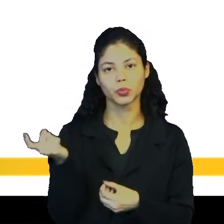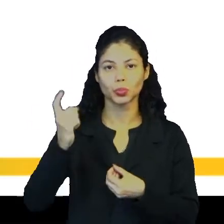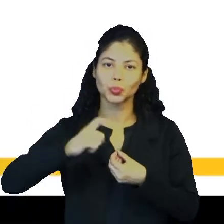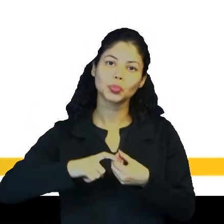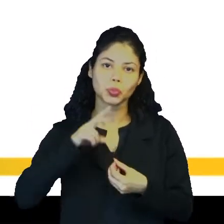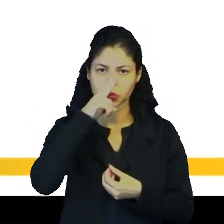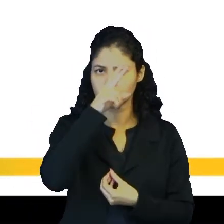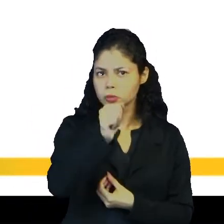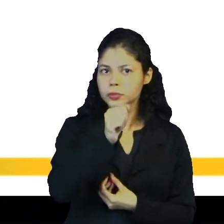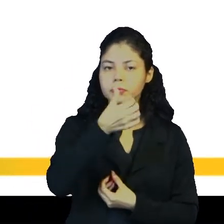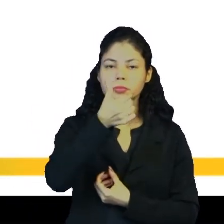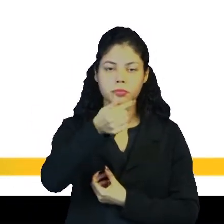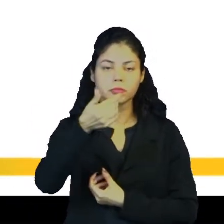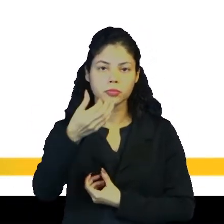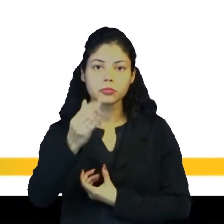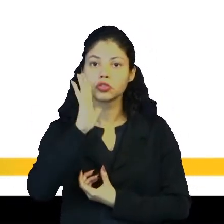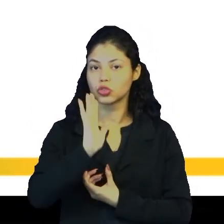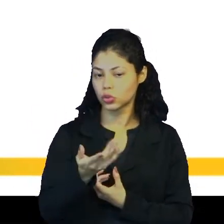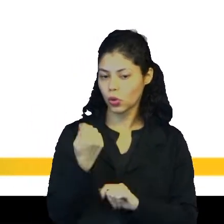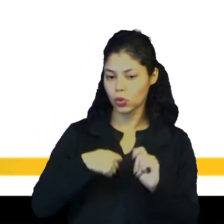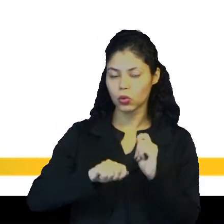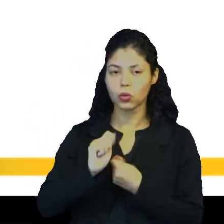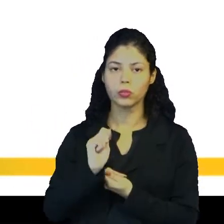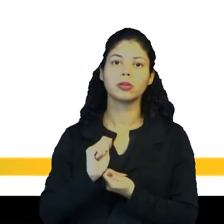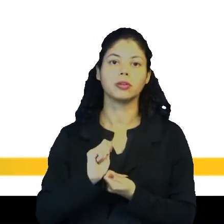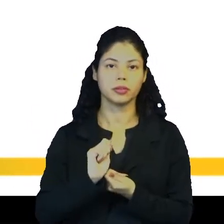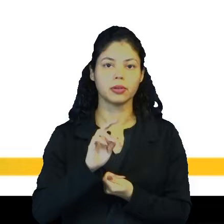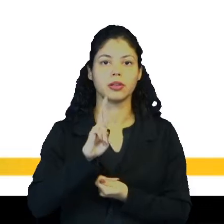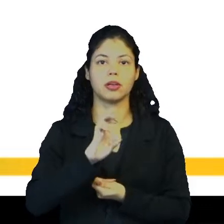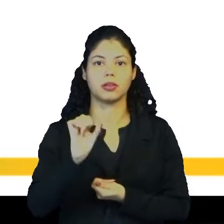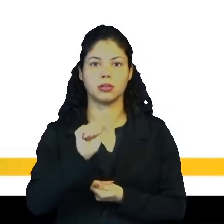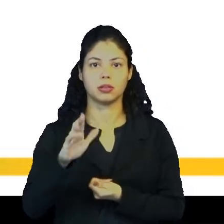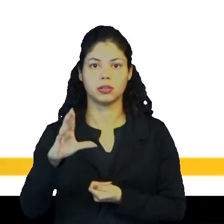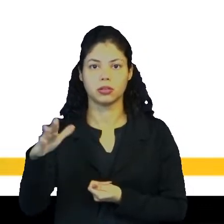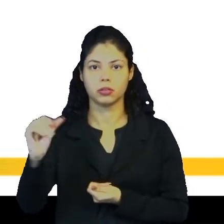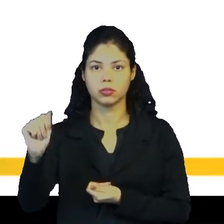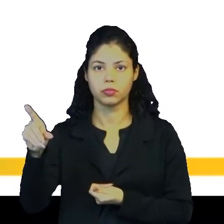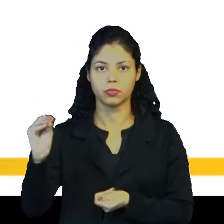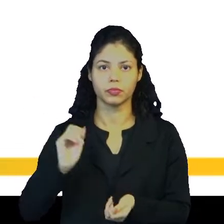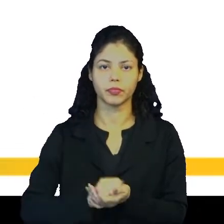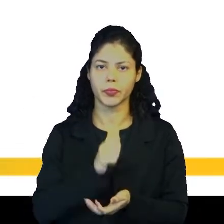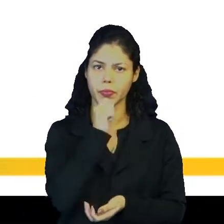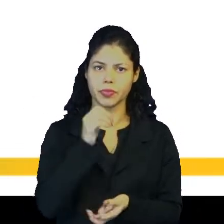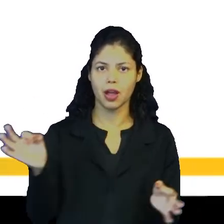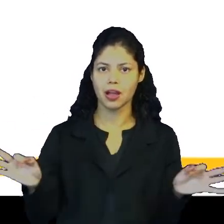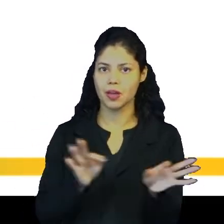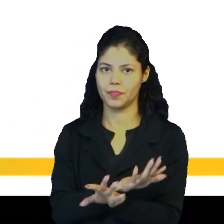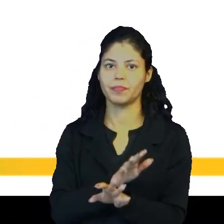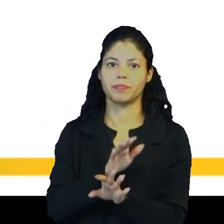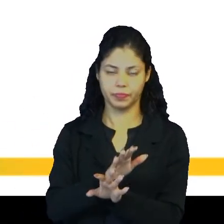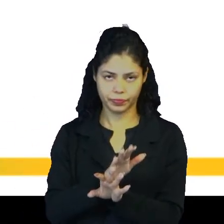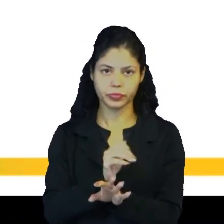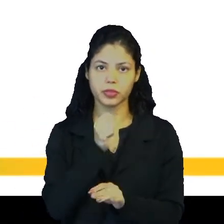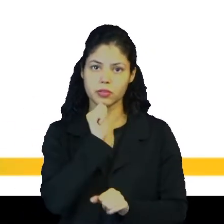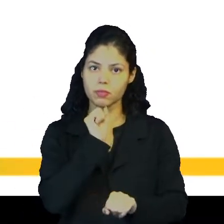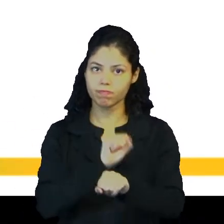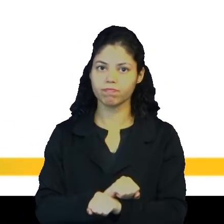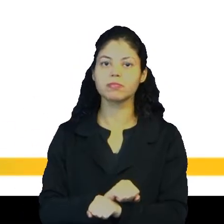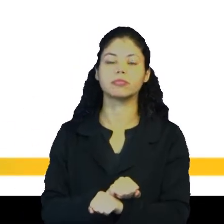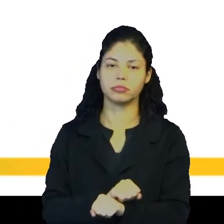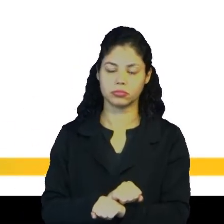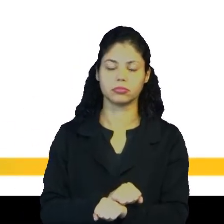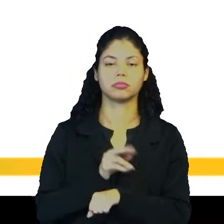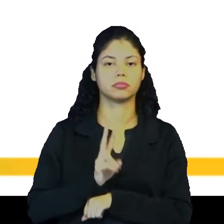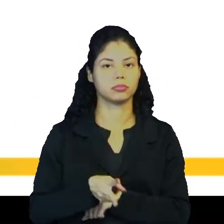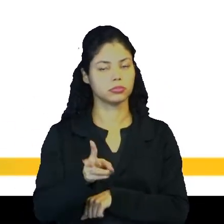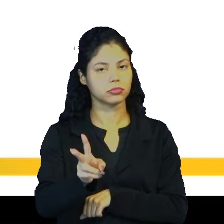em 76, a economia mundial já se encontrava em recessão. Então, esse regime acabou sendo condenado à estagnação. A